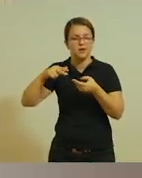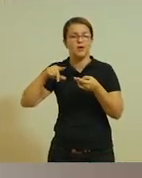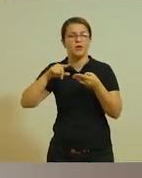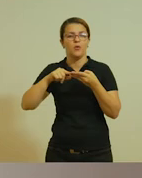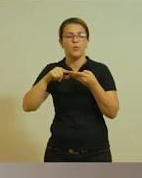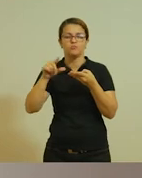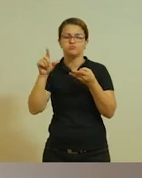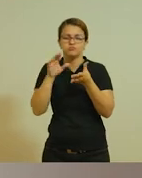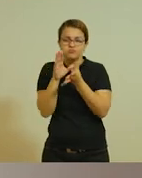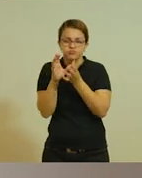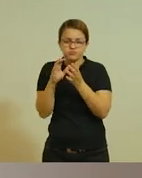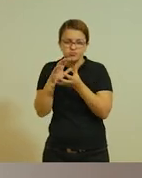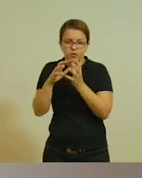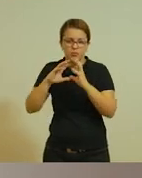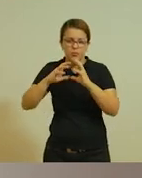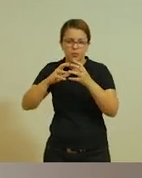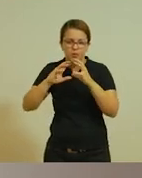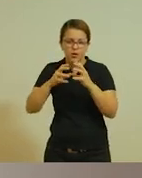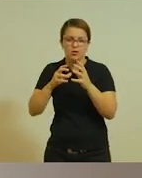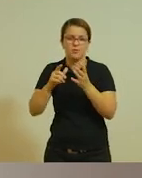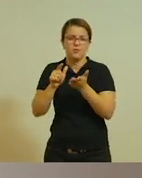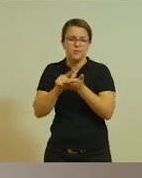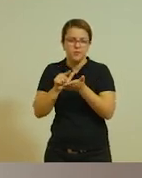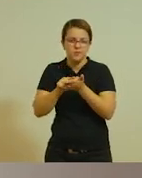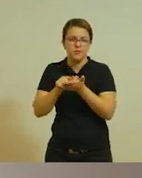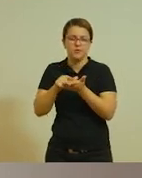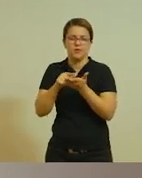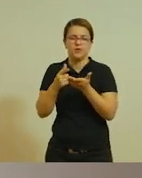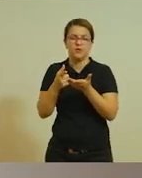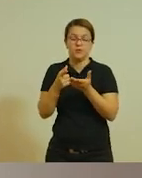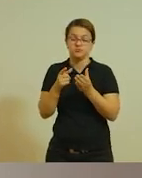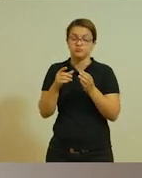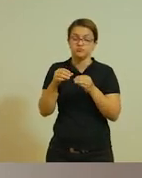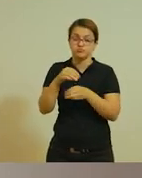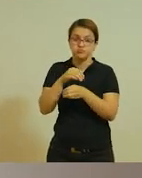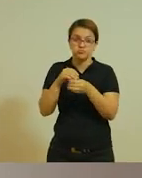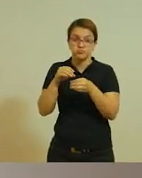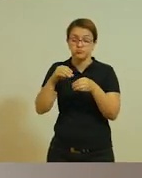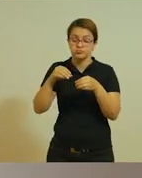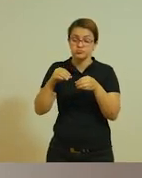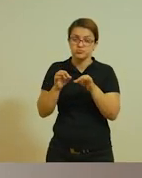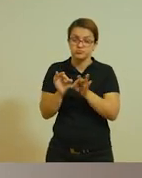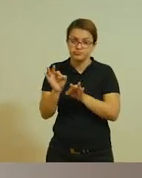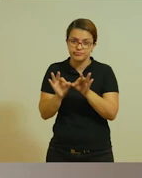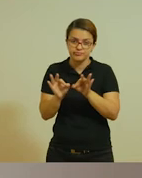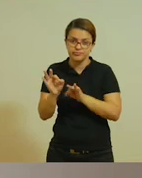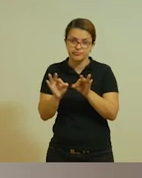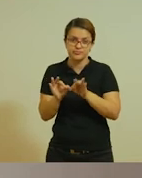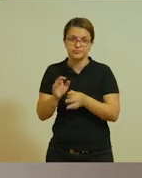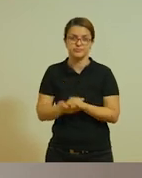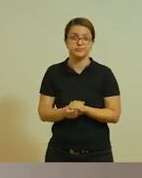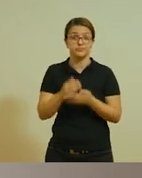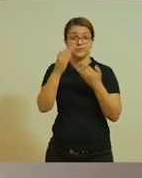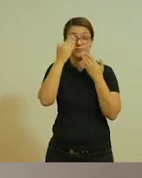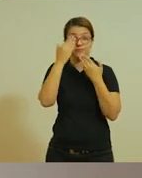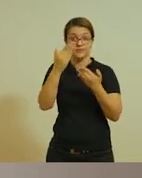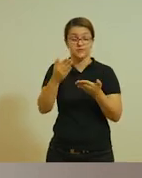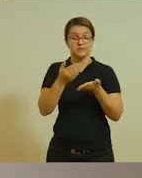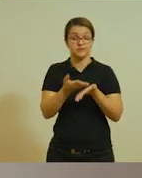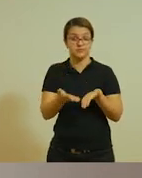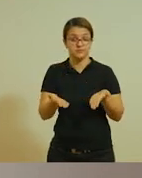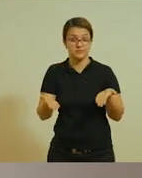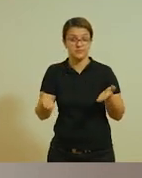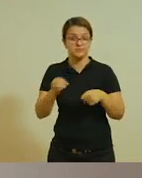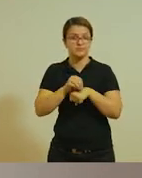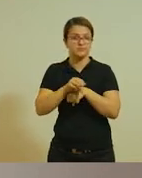de papel, tá? Para ele, a hora que ele retirar o número, ele pode fazer a soma para ver se chegou no 10 ou não, tá bom? Gente,